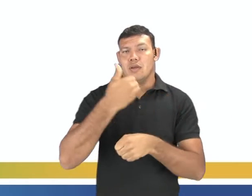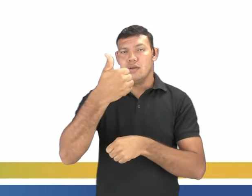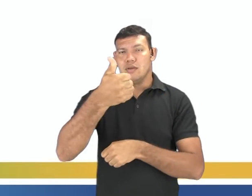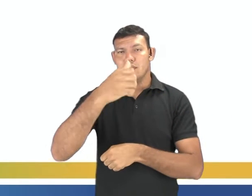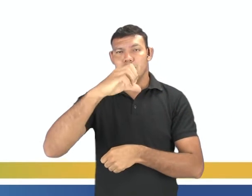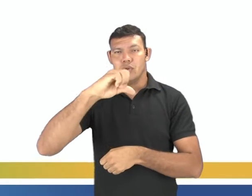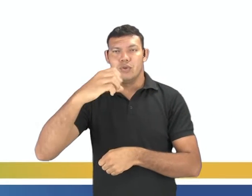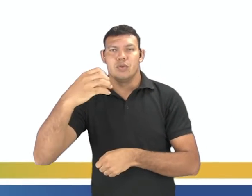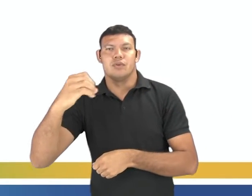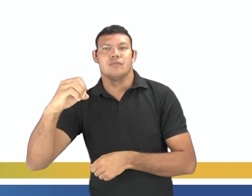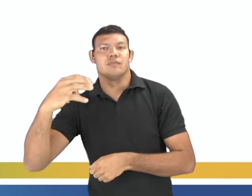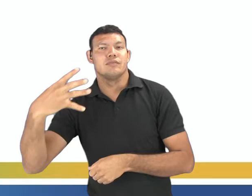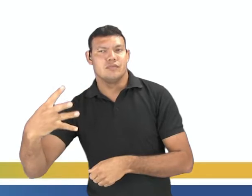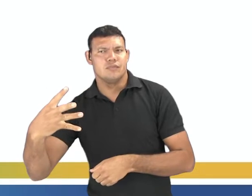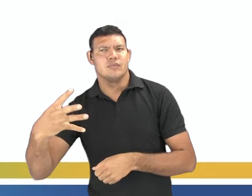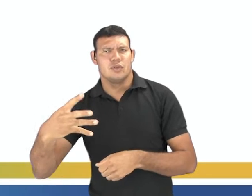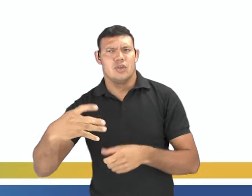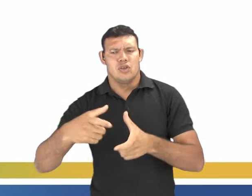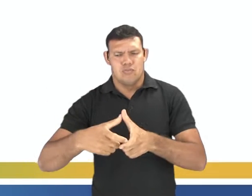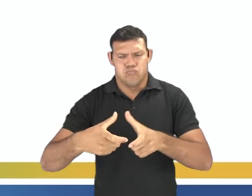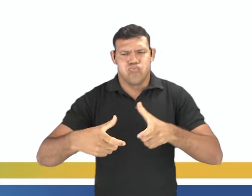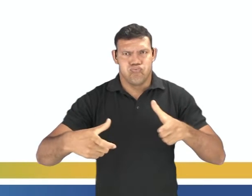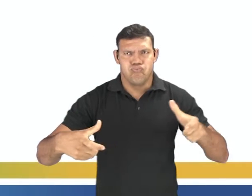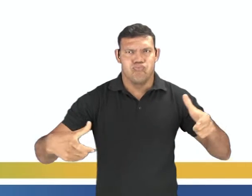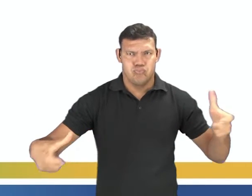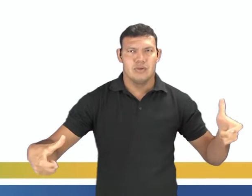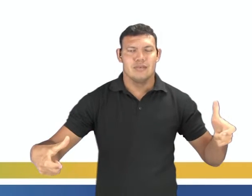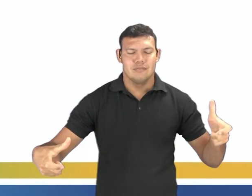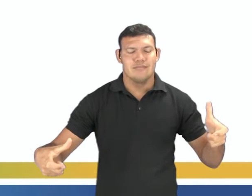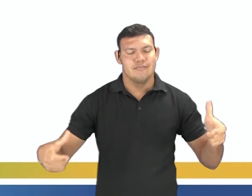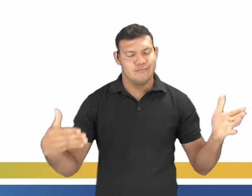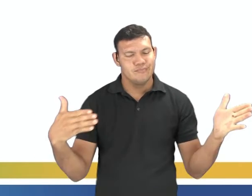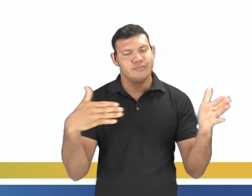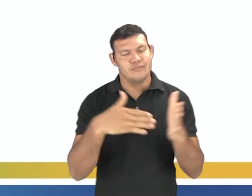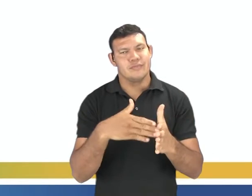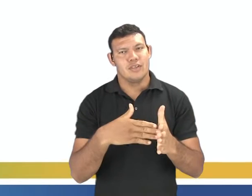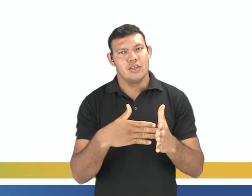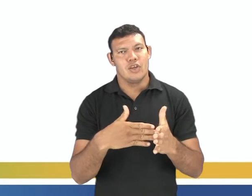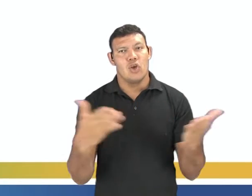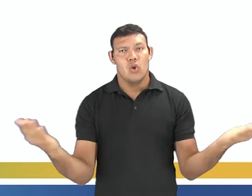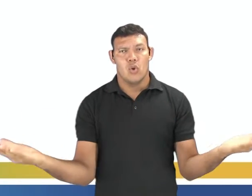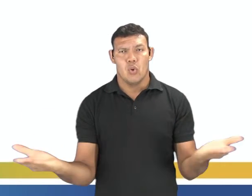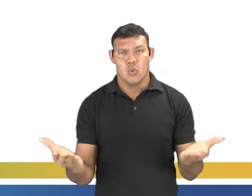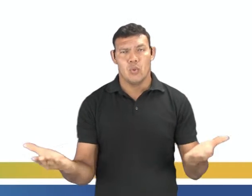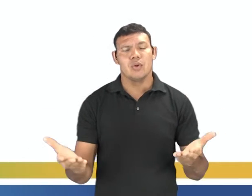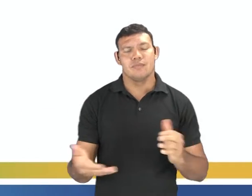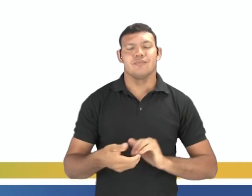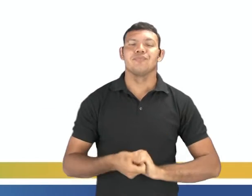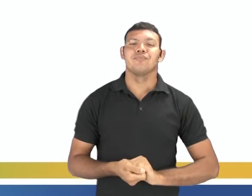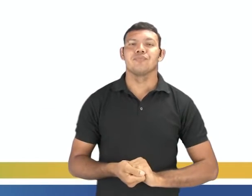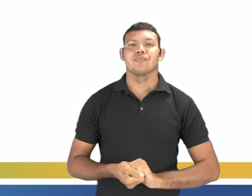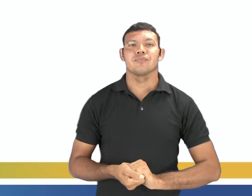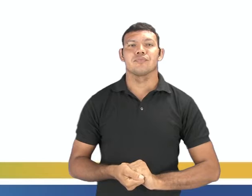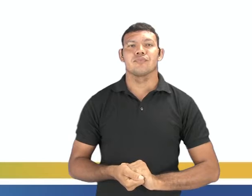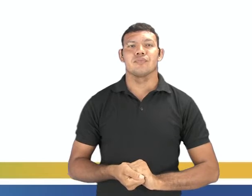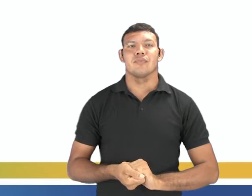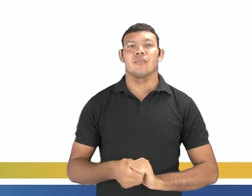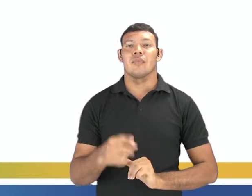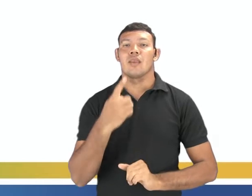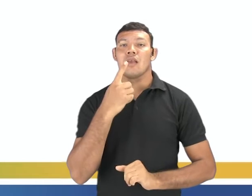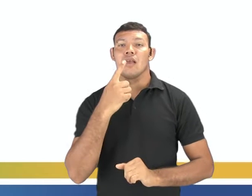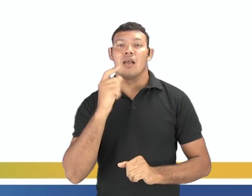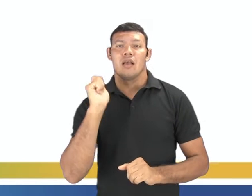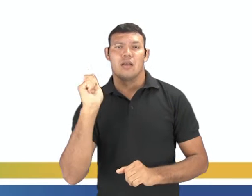passar do tempo foi adentrando o interior do país até chegar à configuração de que conhecemos hoje. De azul